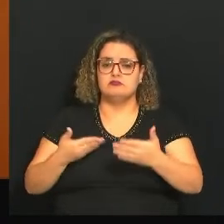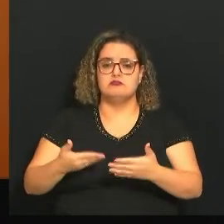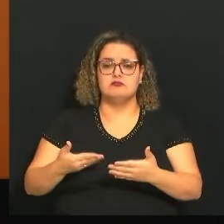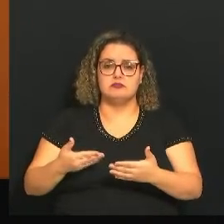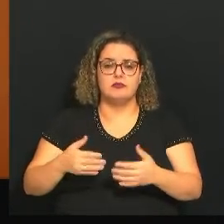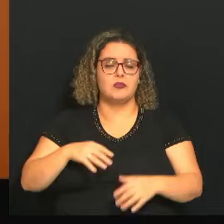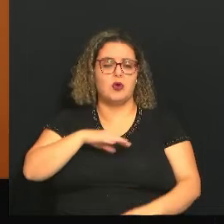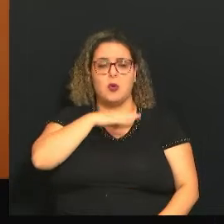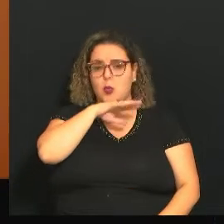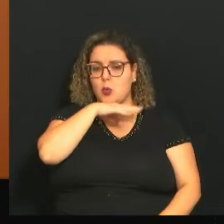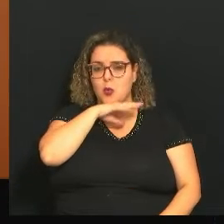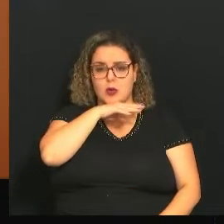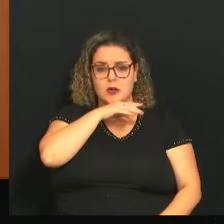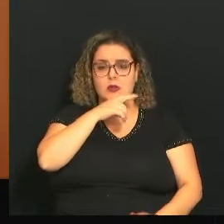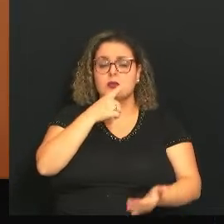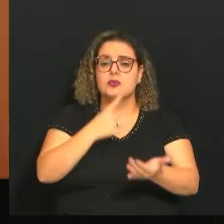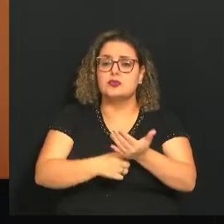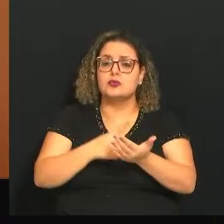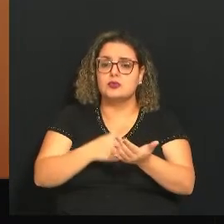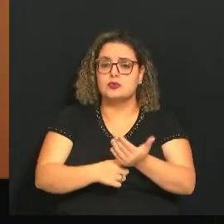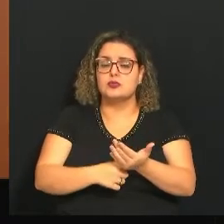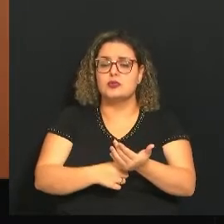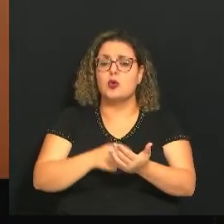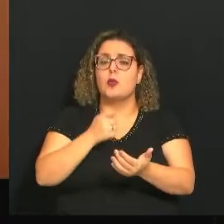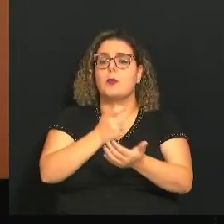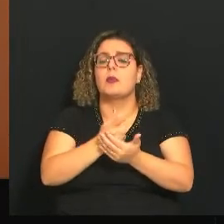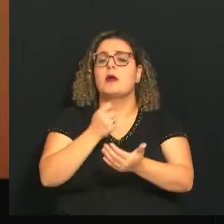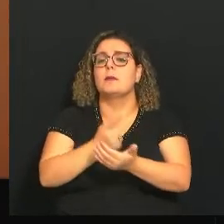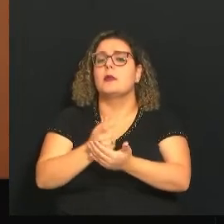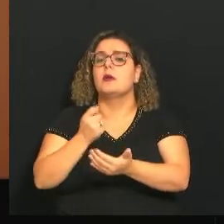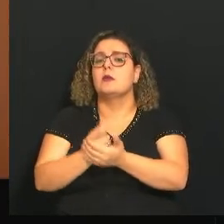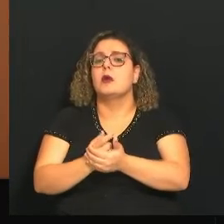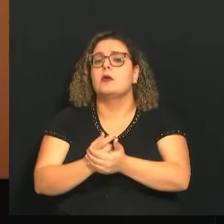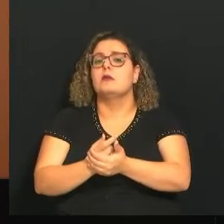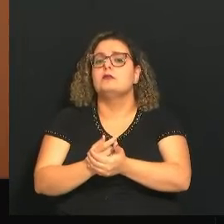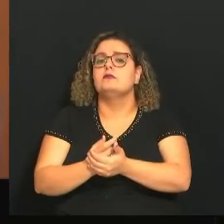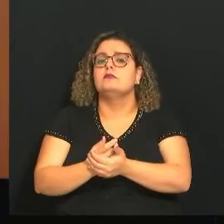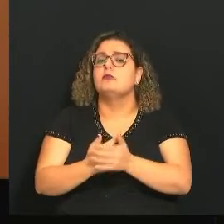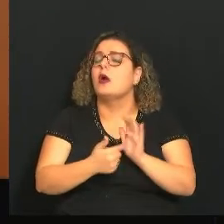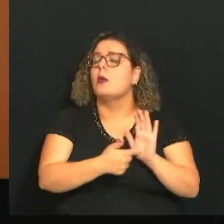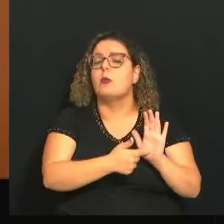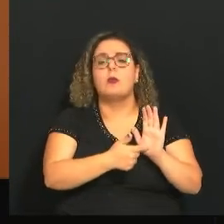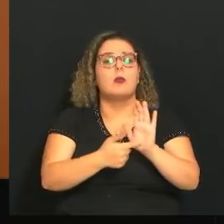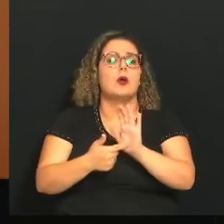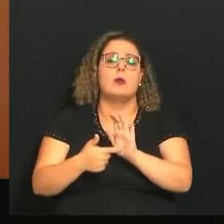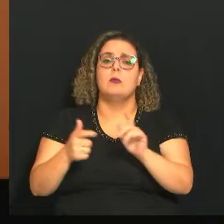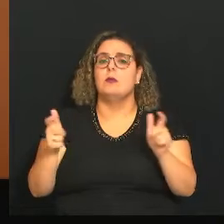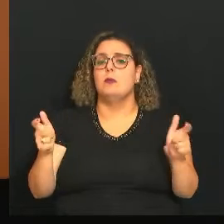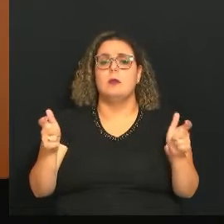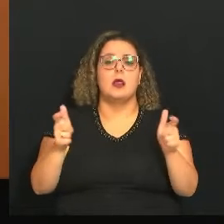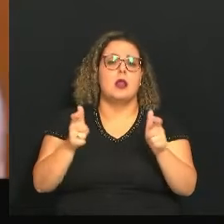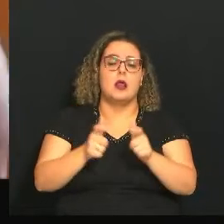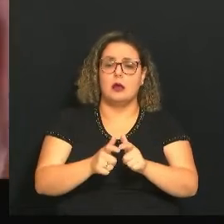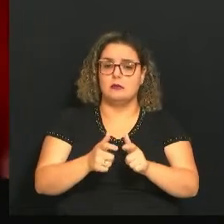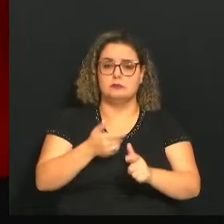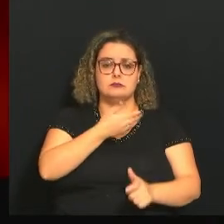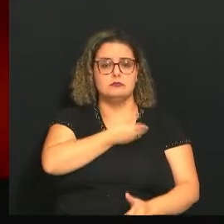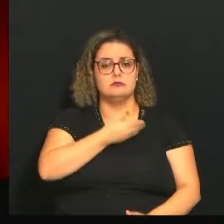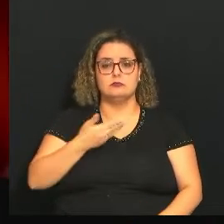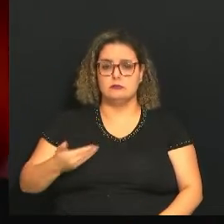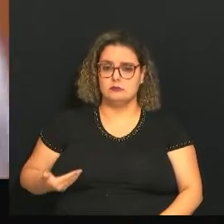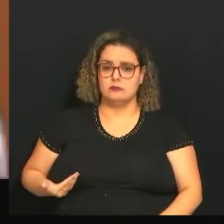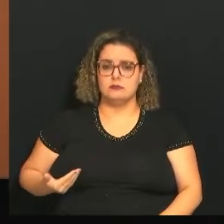esse comprometimento com folha é uma demonstração cabal disso, é uma redução do Estado, né? O atendimento